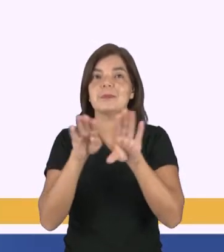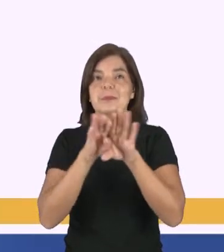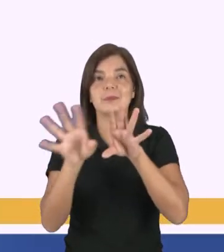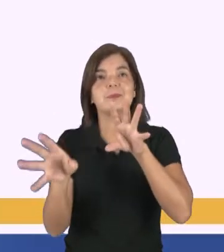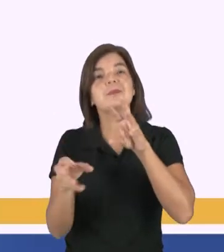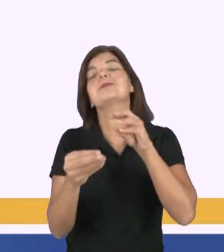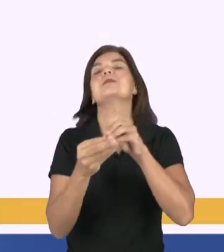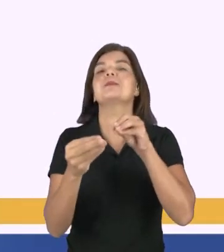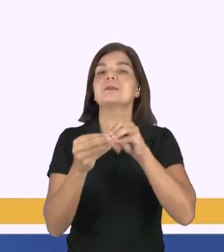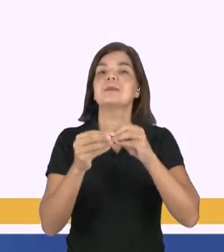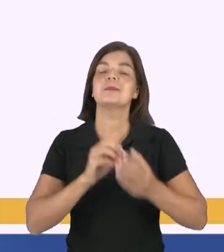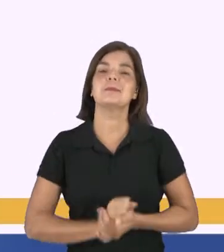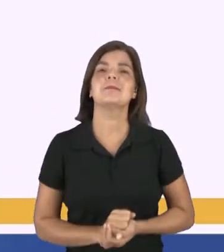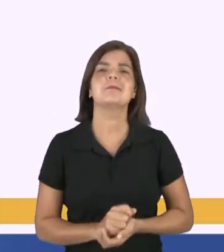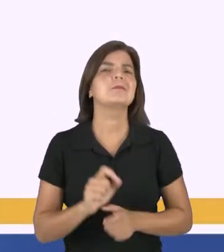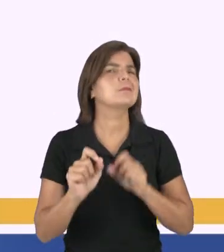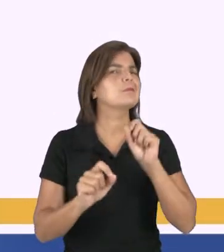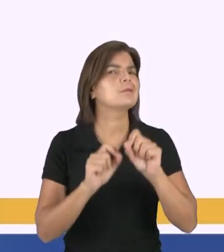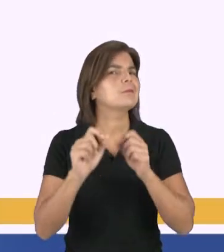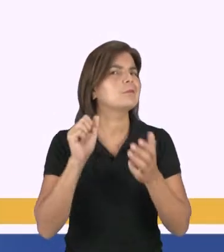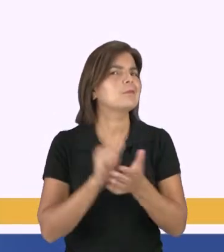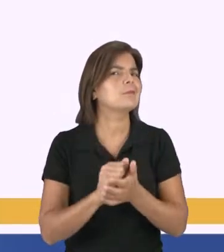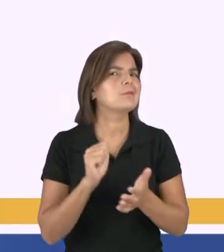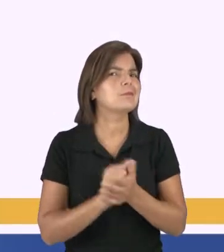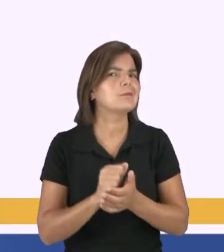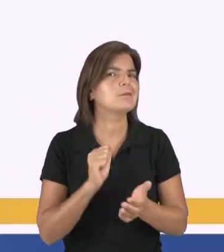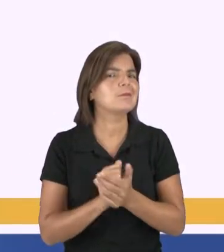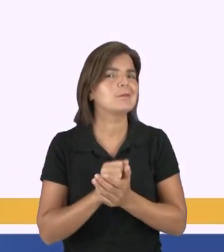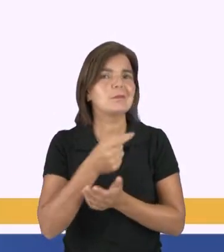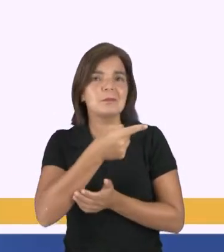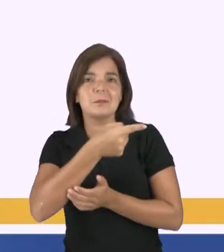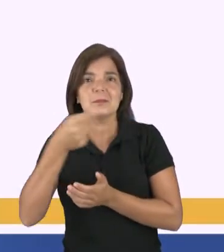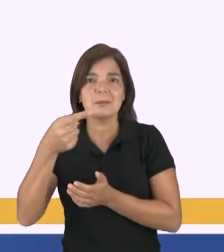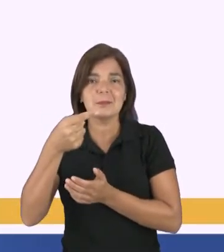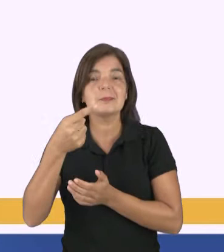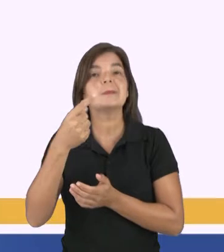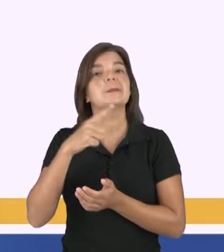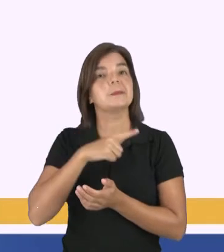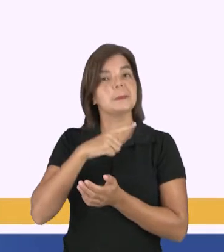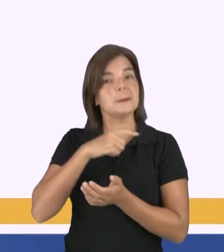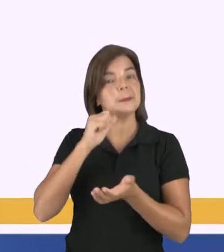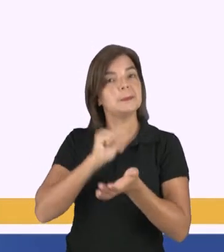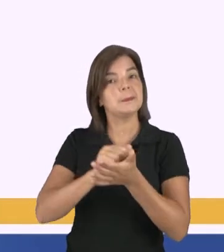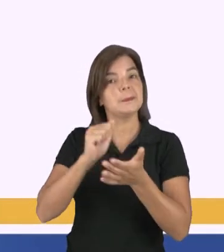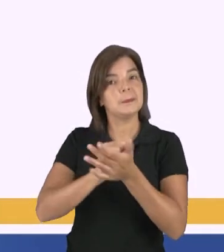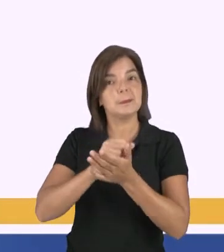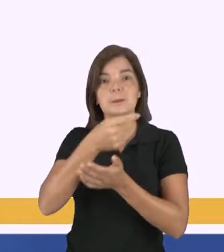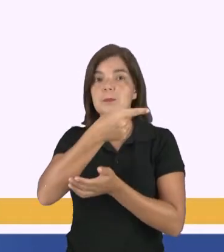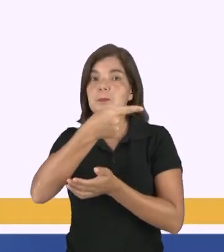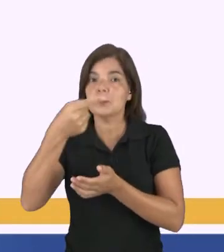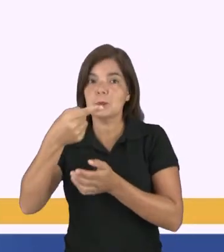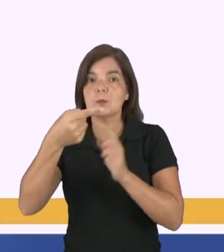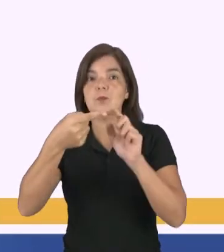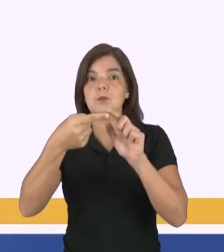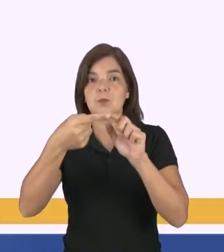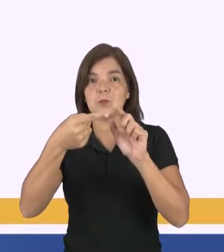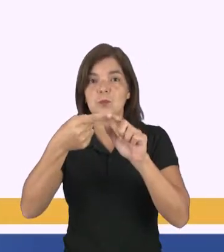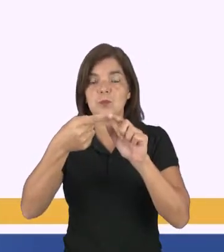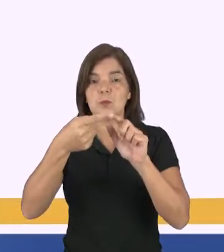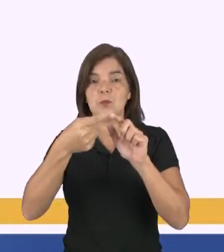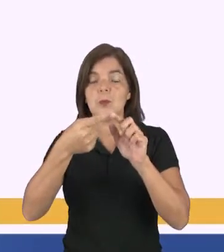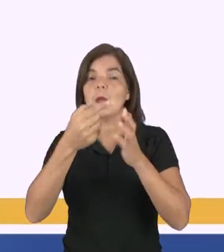suplementares que que é escrever a nota na linha no espaço quando ela está escrita na linha a nota é